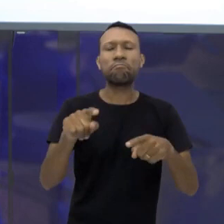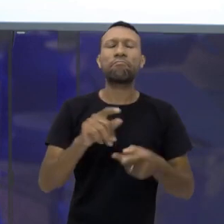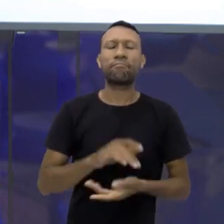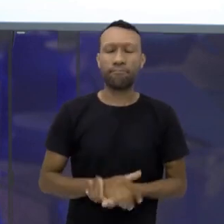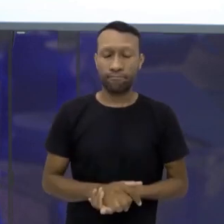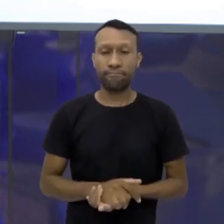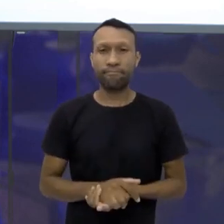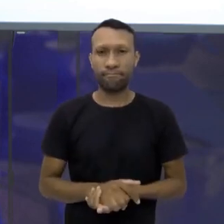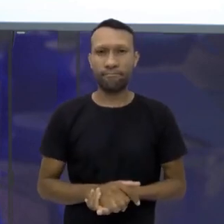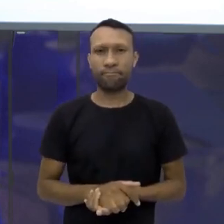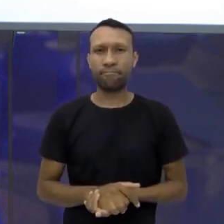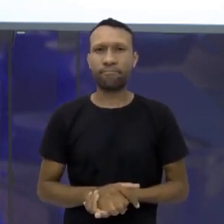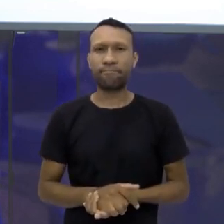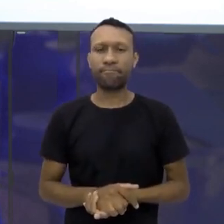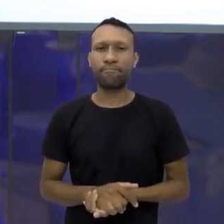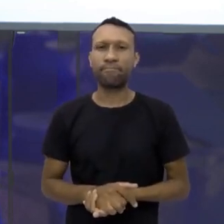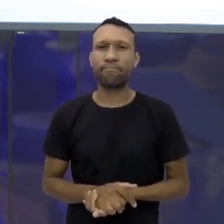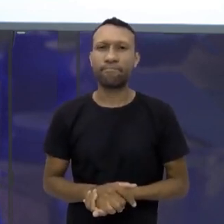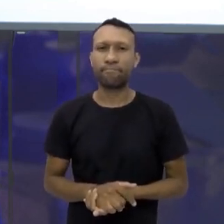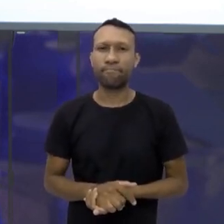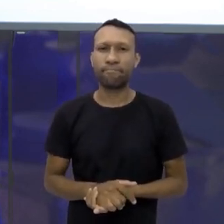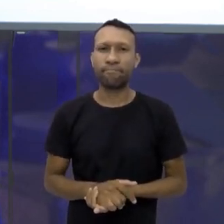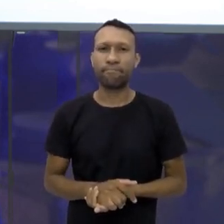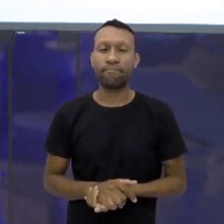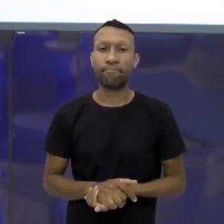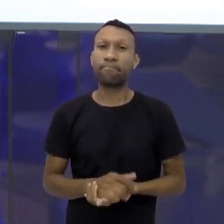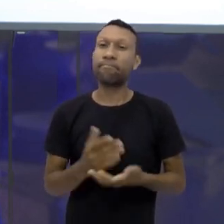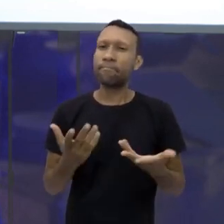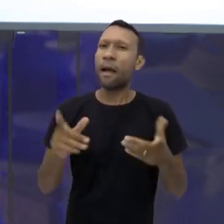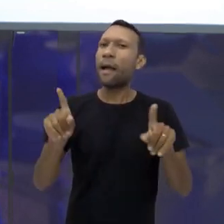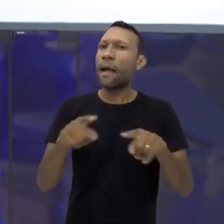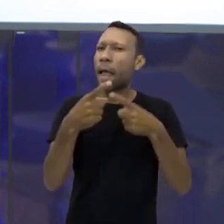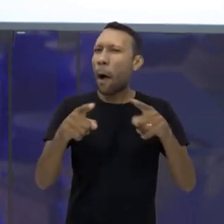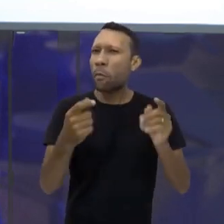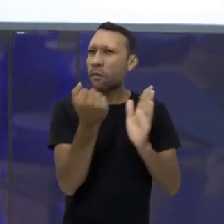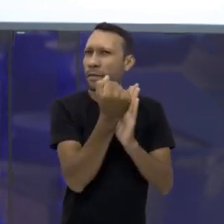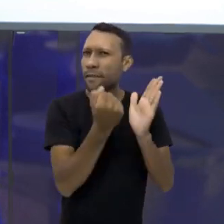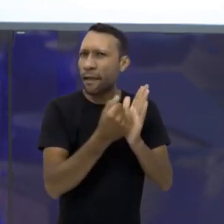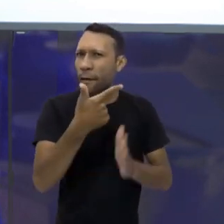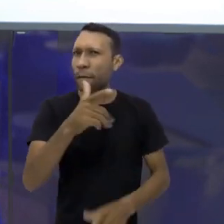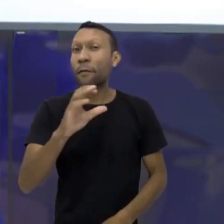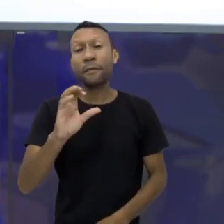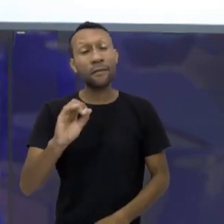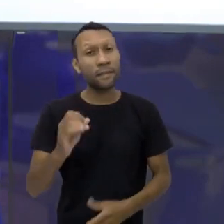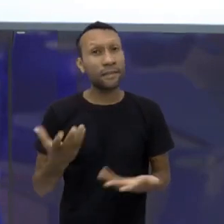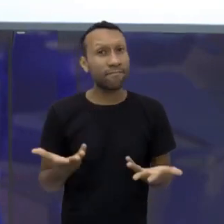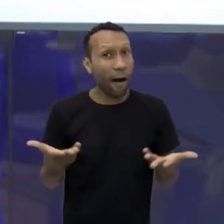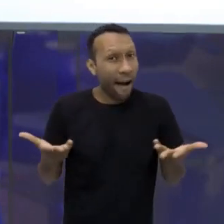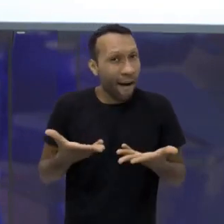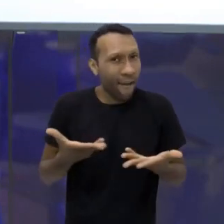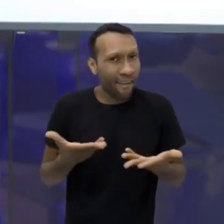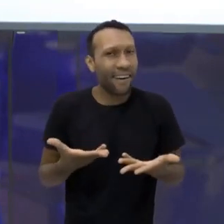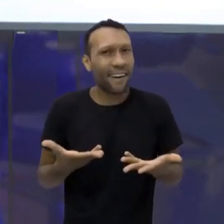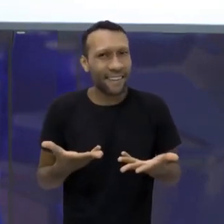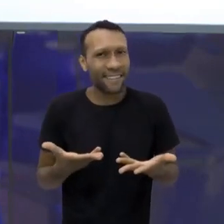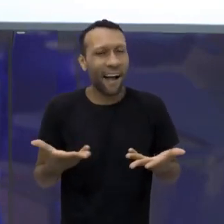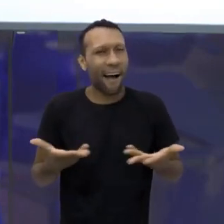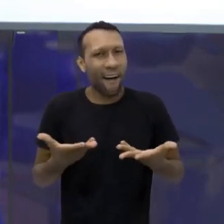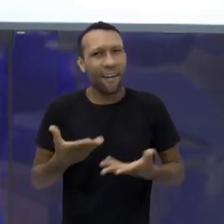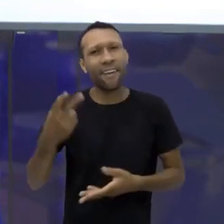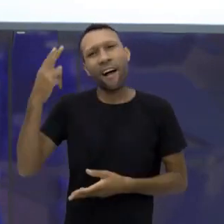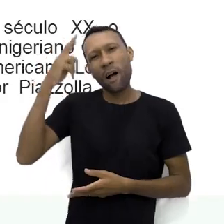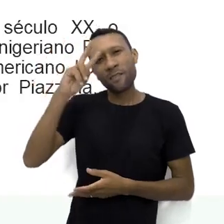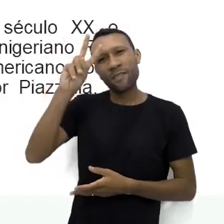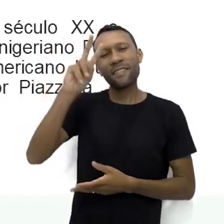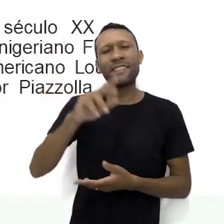romantismo, a música no romantismo. E a música no século XX? Aí já vai falar um pouquinho sobre a nossa história,